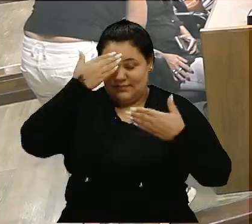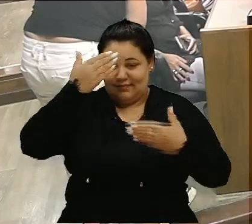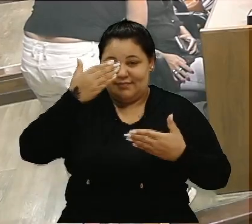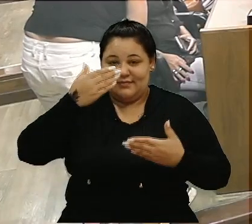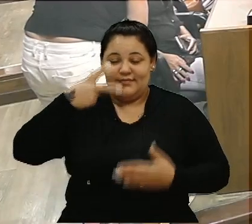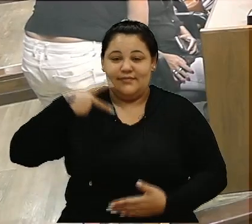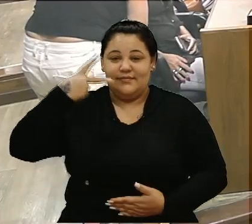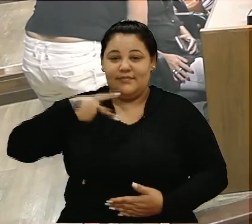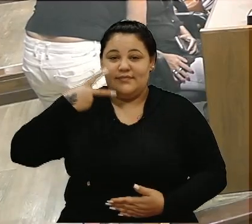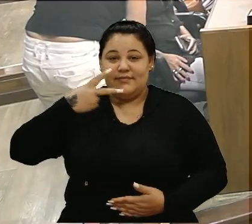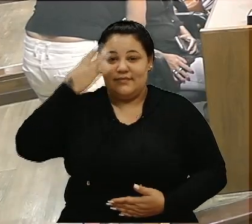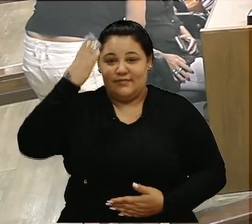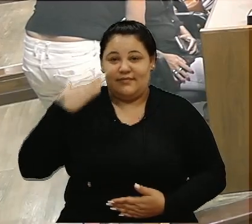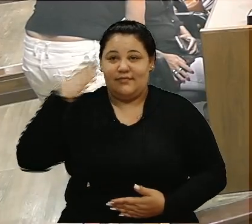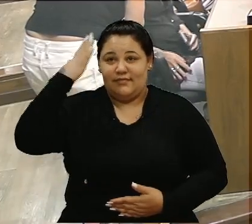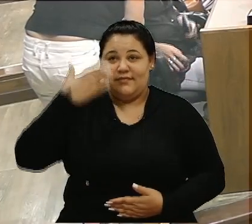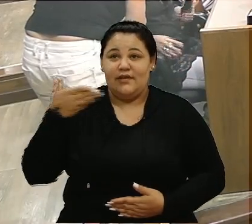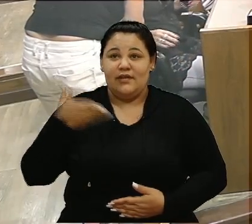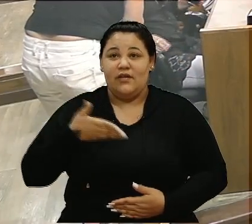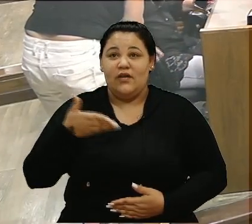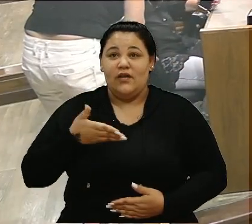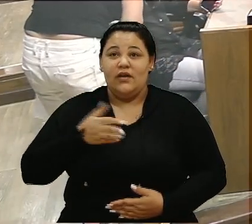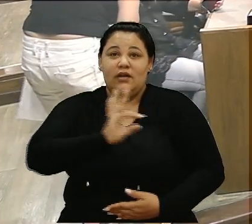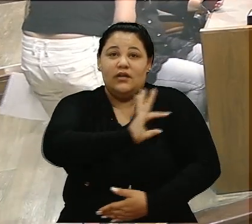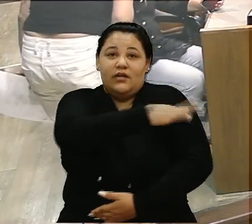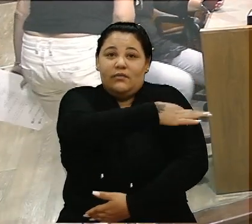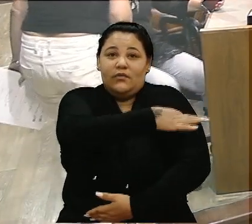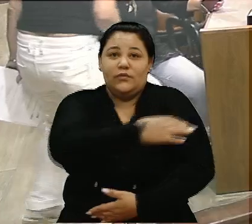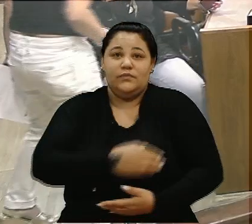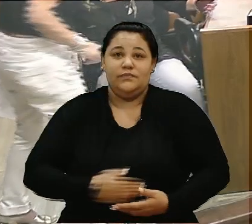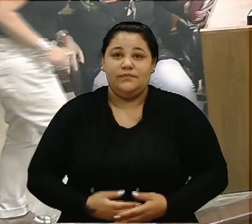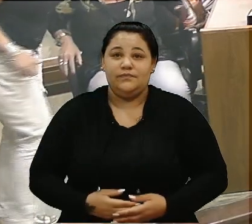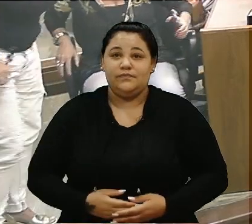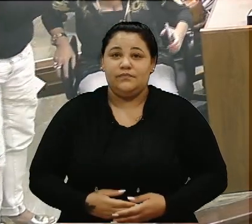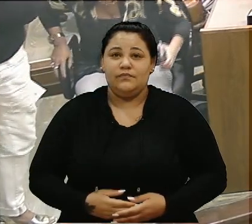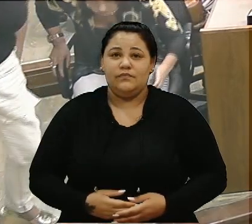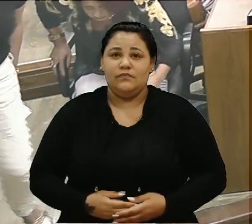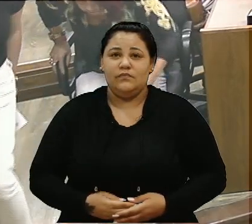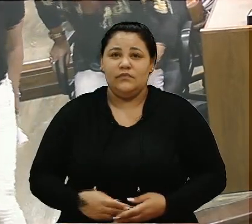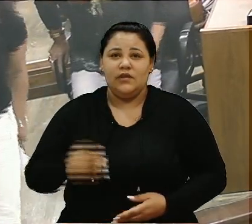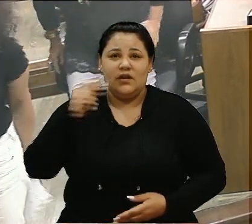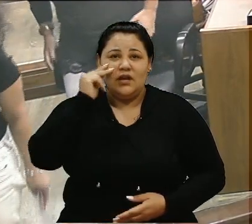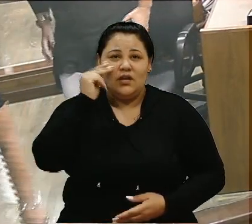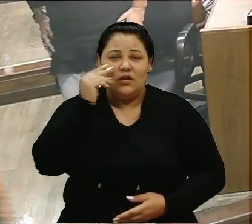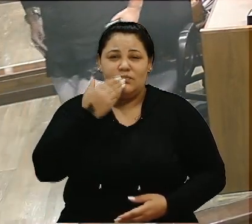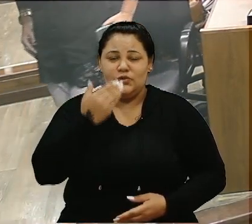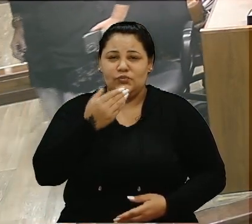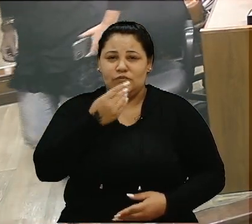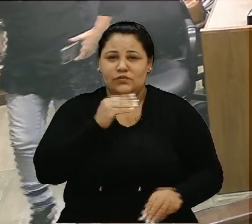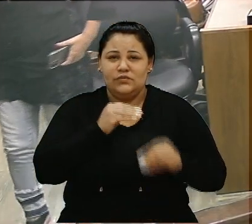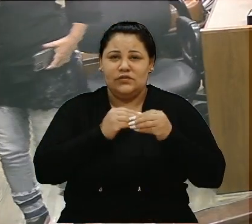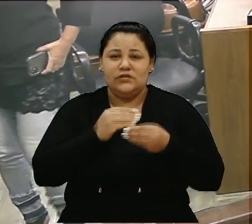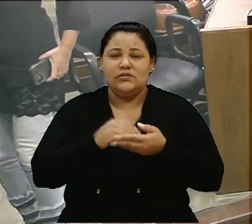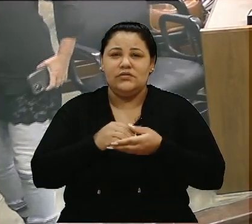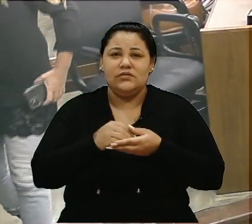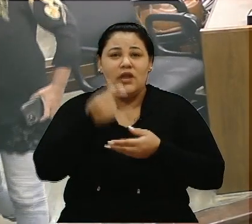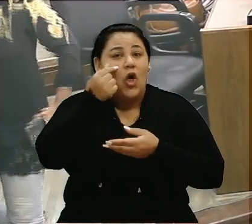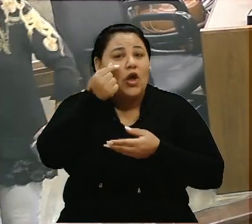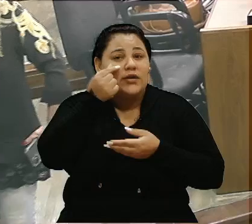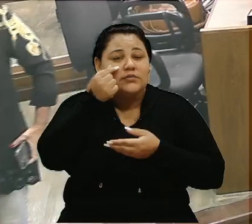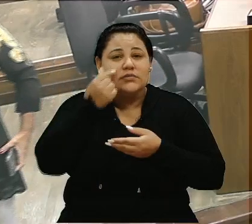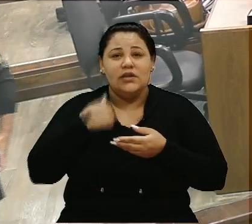Vereador Ramon Teles. Pela ordem, senhor presidente, se me for possível. Pois não, vereador Eu Frias. escutei o tempo inteiro aqui as